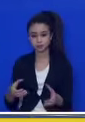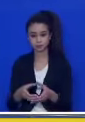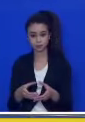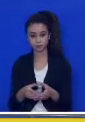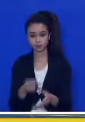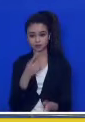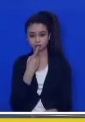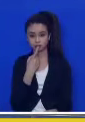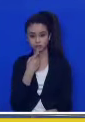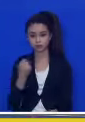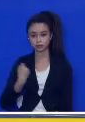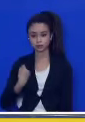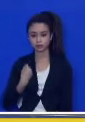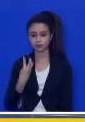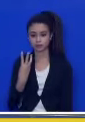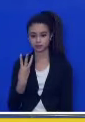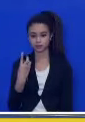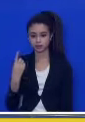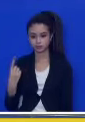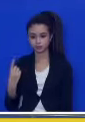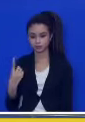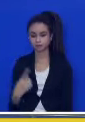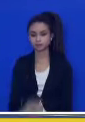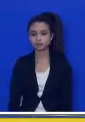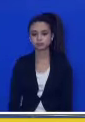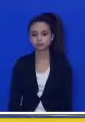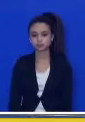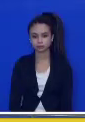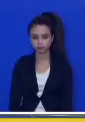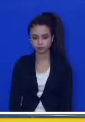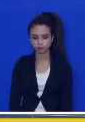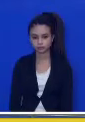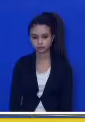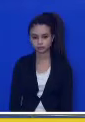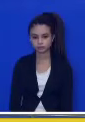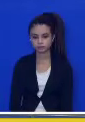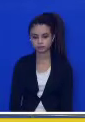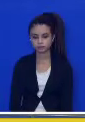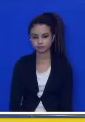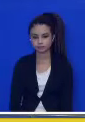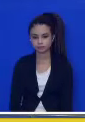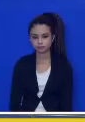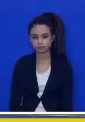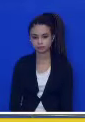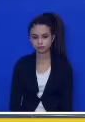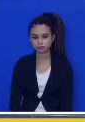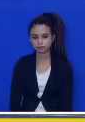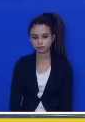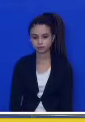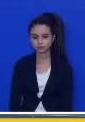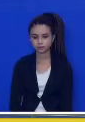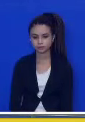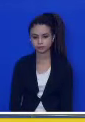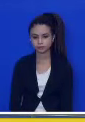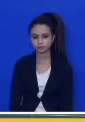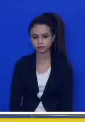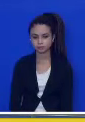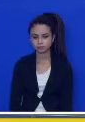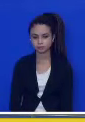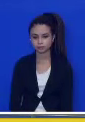Bola vermelha, número 31. Vermelha, 31. Dia de sorte com 3 sorteios semanais,